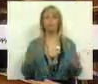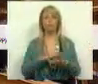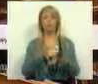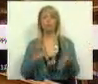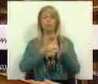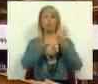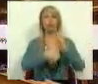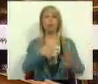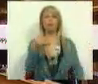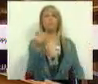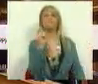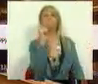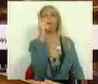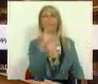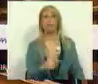do PEV,